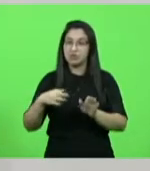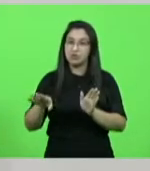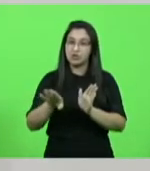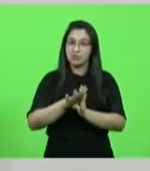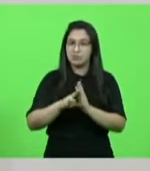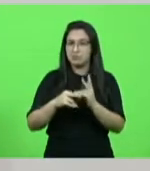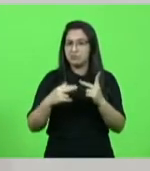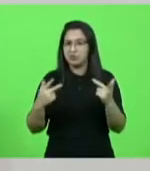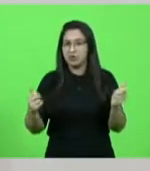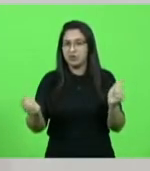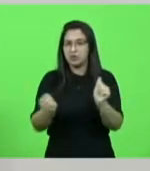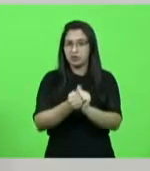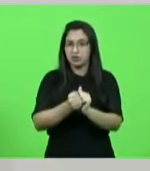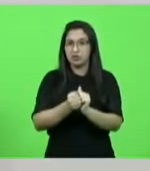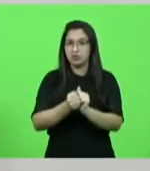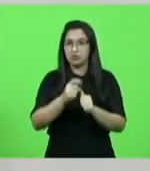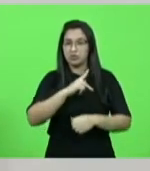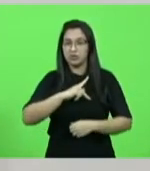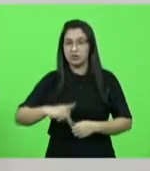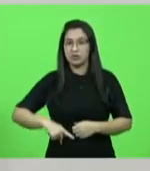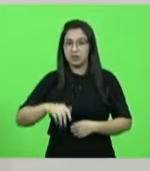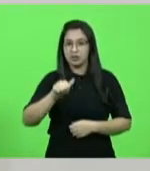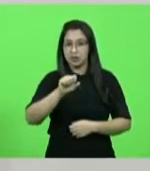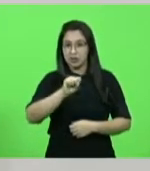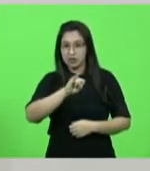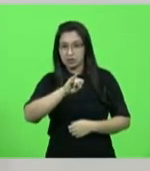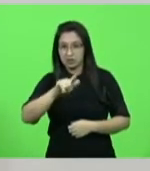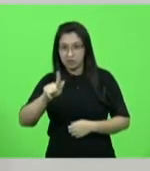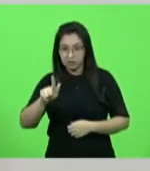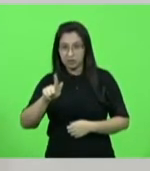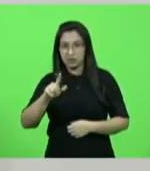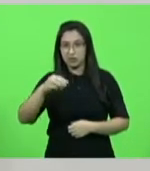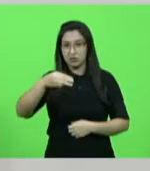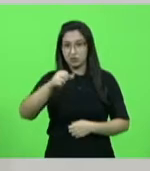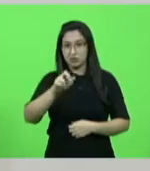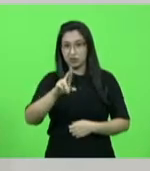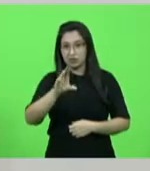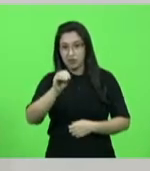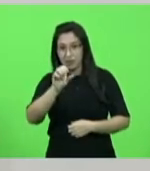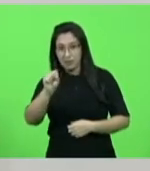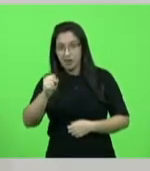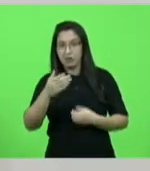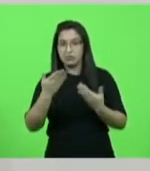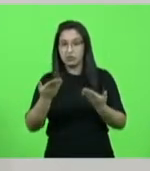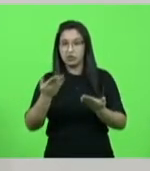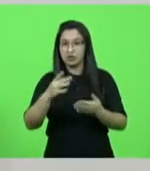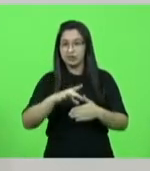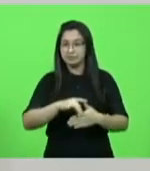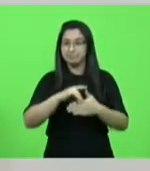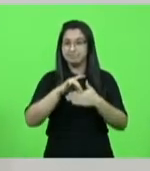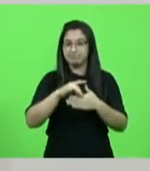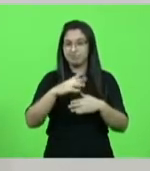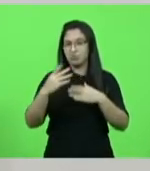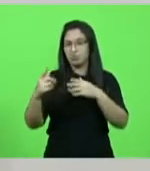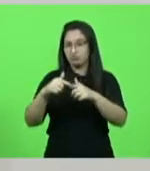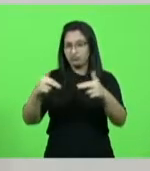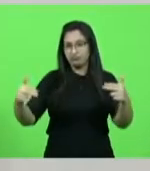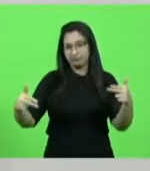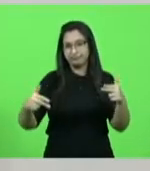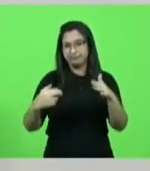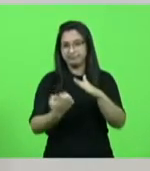pelo nosso presidente da ACIG lá, o senhor Marco Antônio Corsini, excelente anfitrião, e outras autoridades, outros empresários da nossa